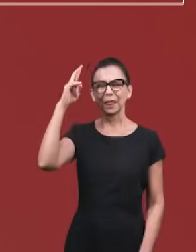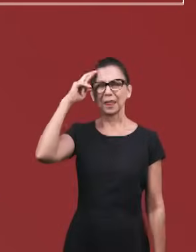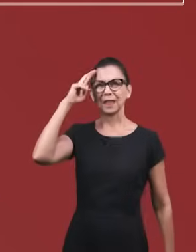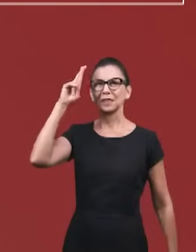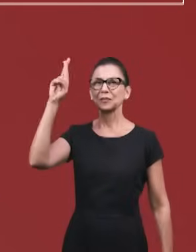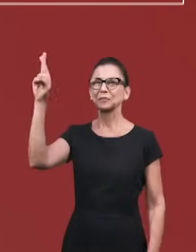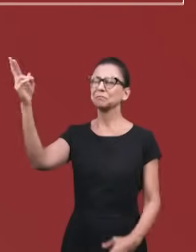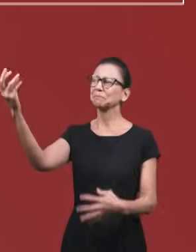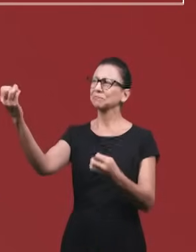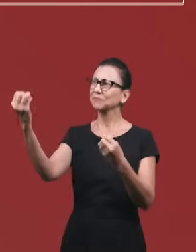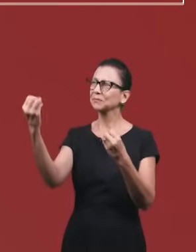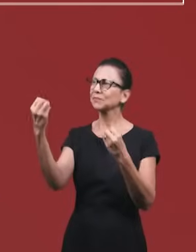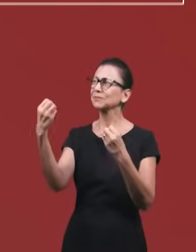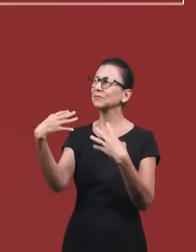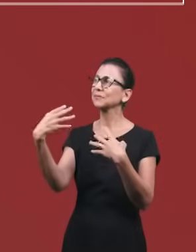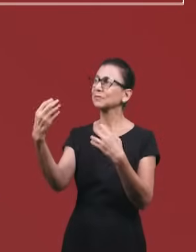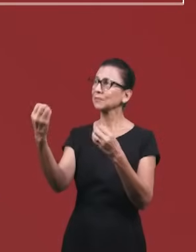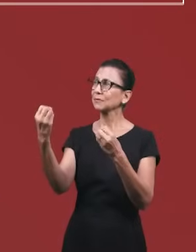Fez-me